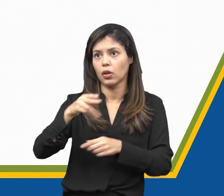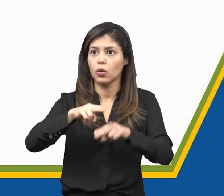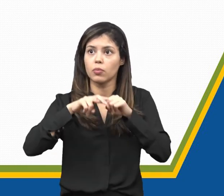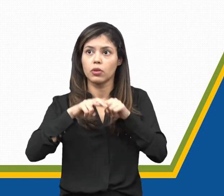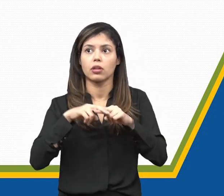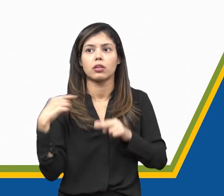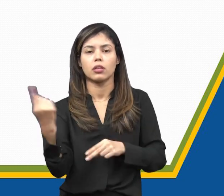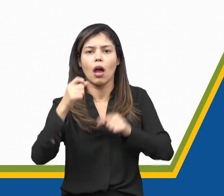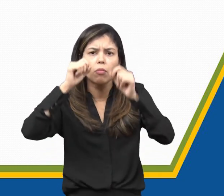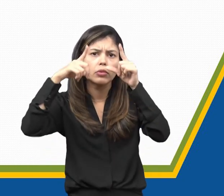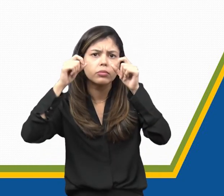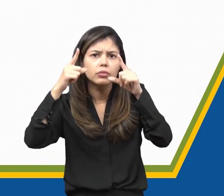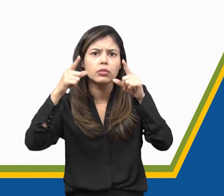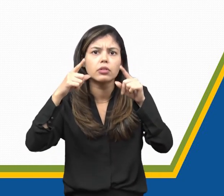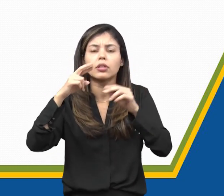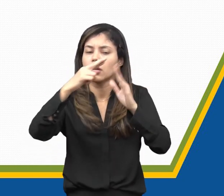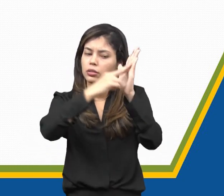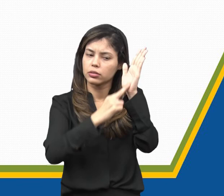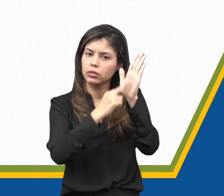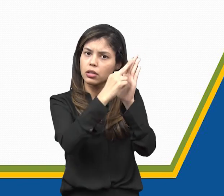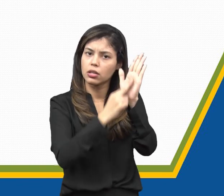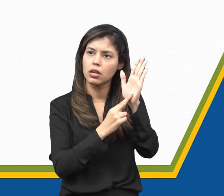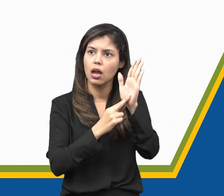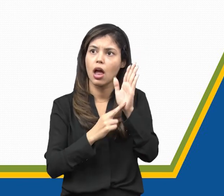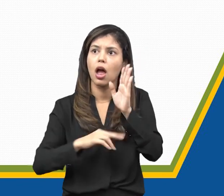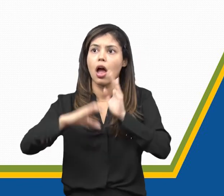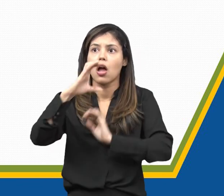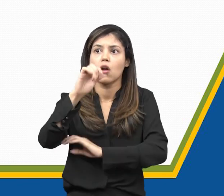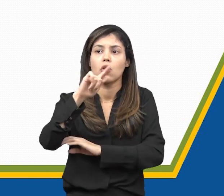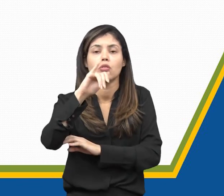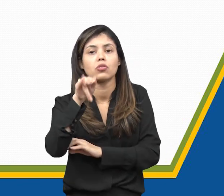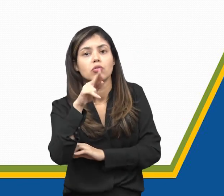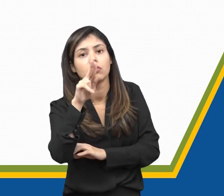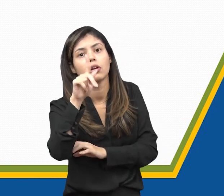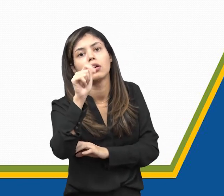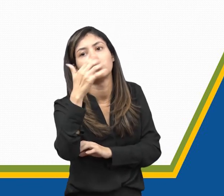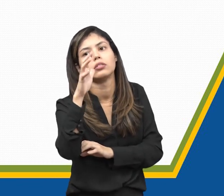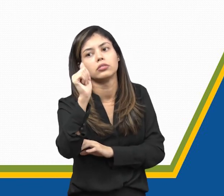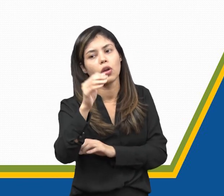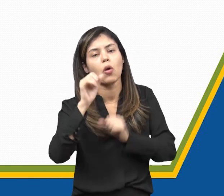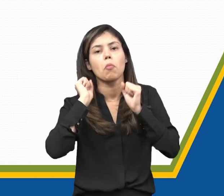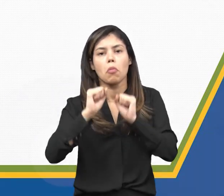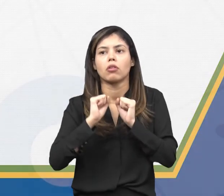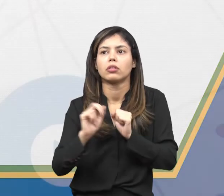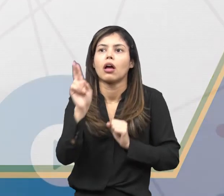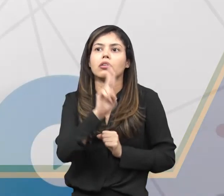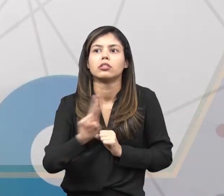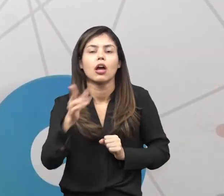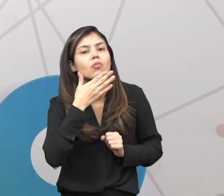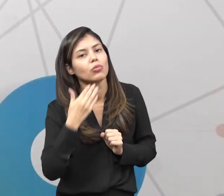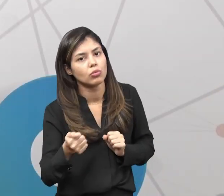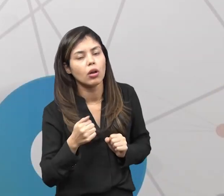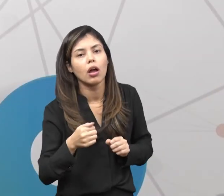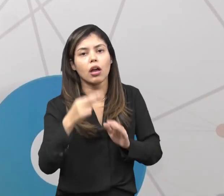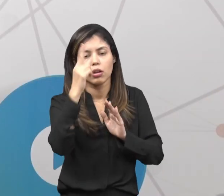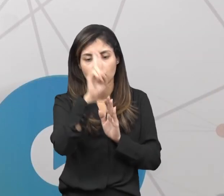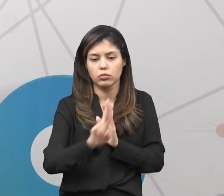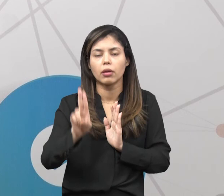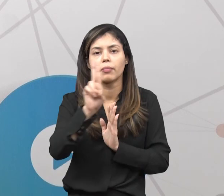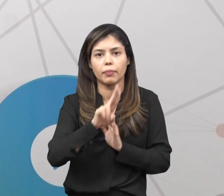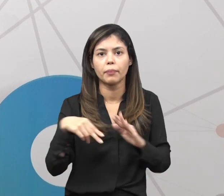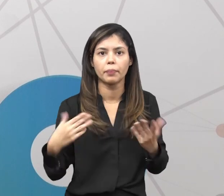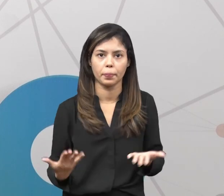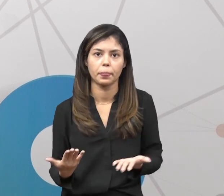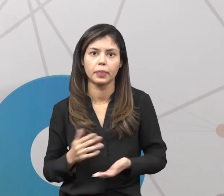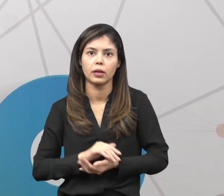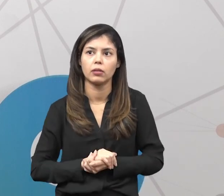tem que estar atento às regras e o uso de conjugação para que você possa se sair bem dentro dessas utilizações.